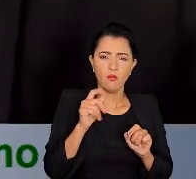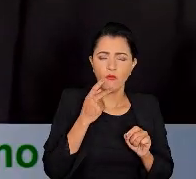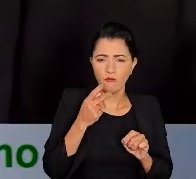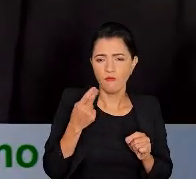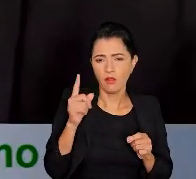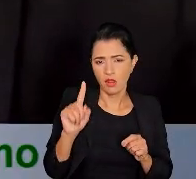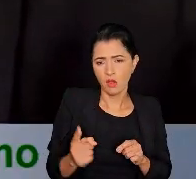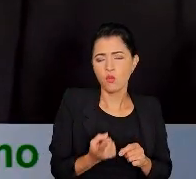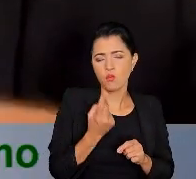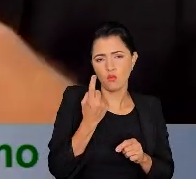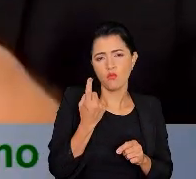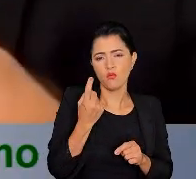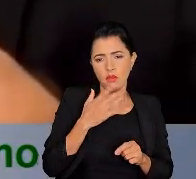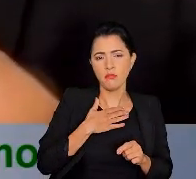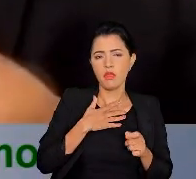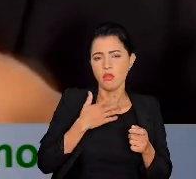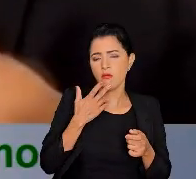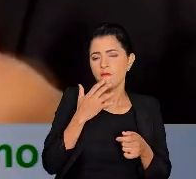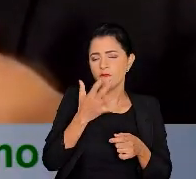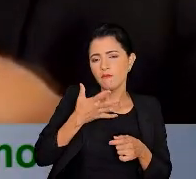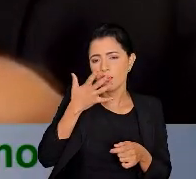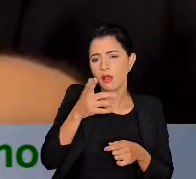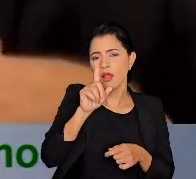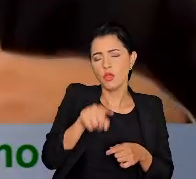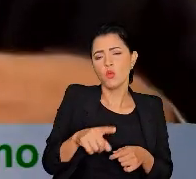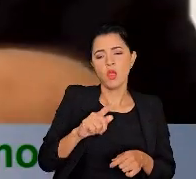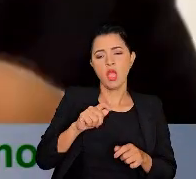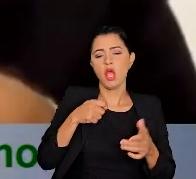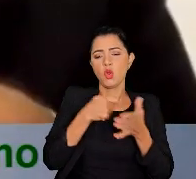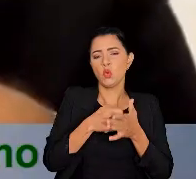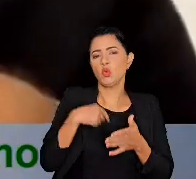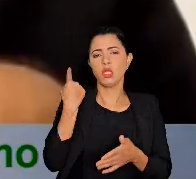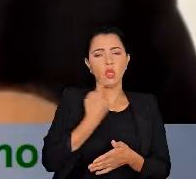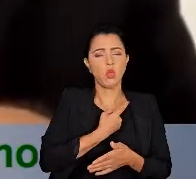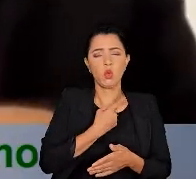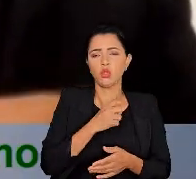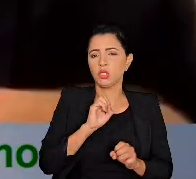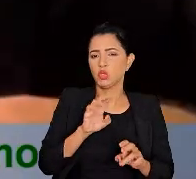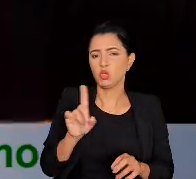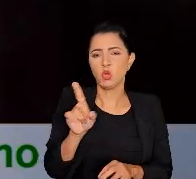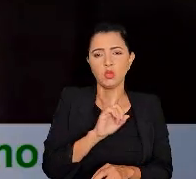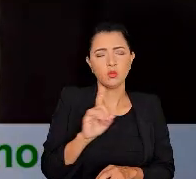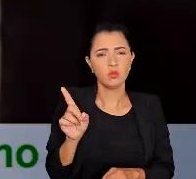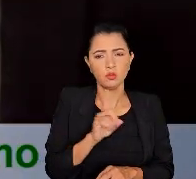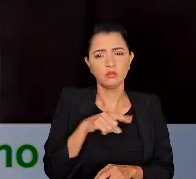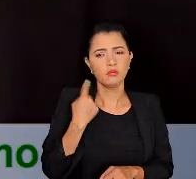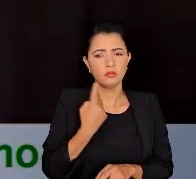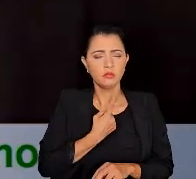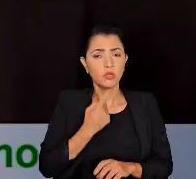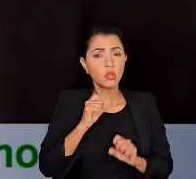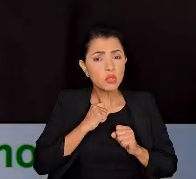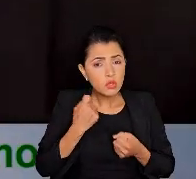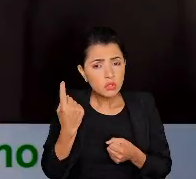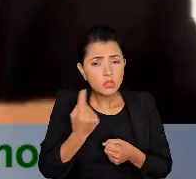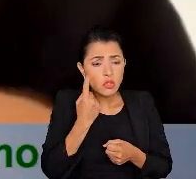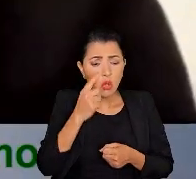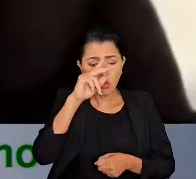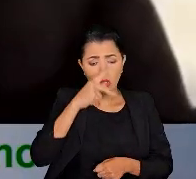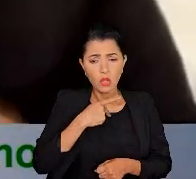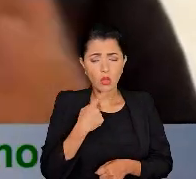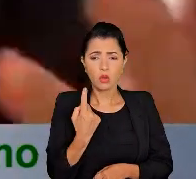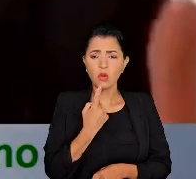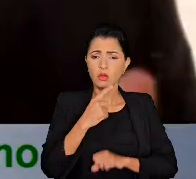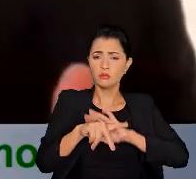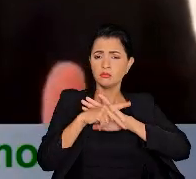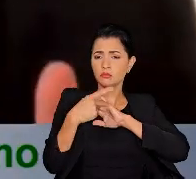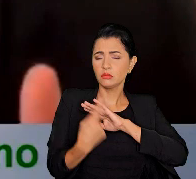na minha manifestação, não é uma luta nossa. Nós não podemos defender só a nós próprios, e